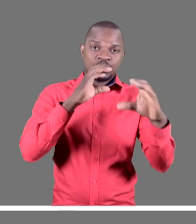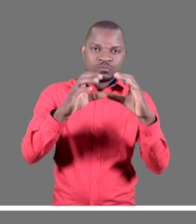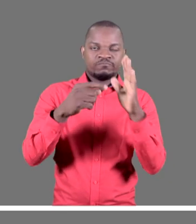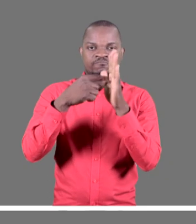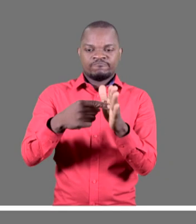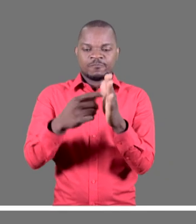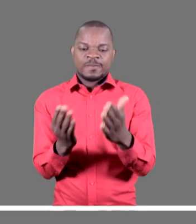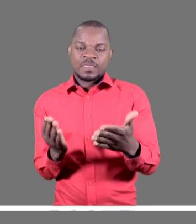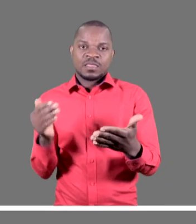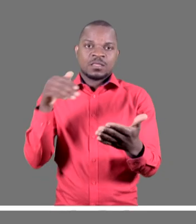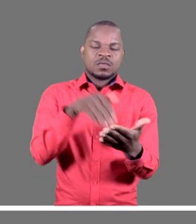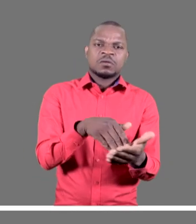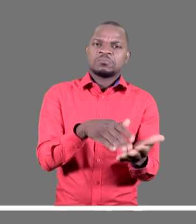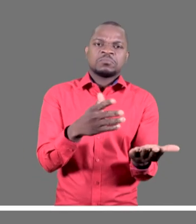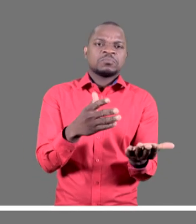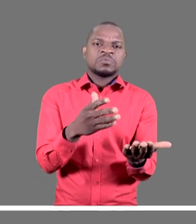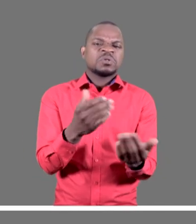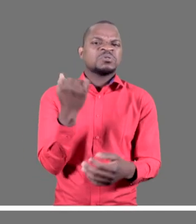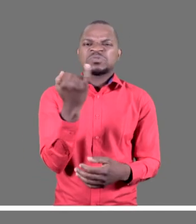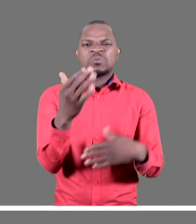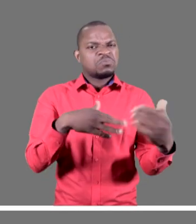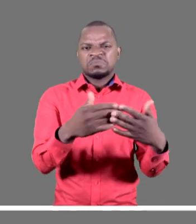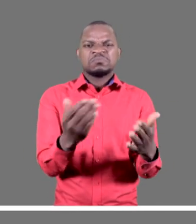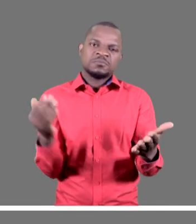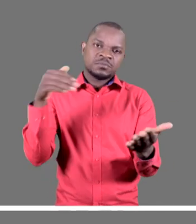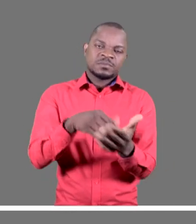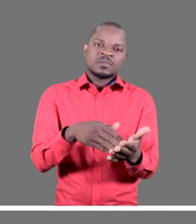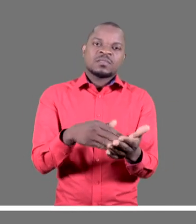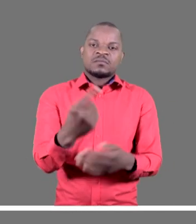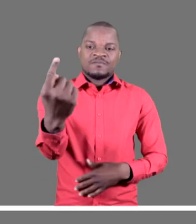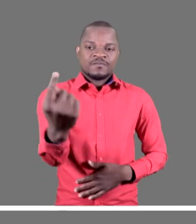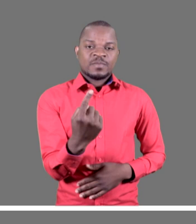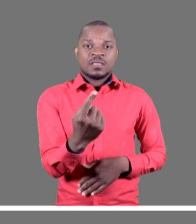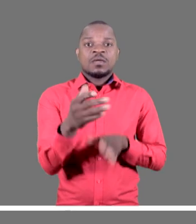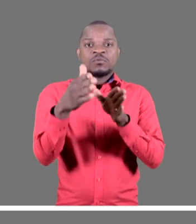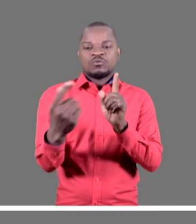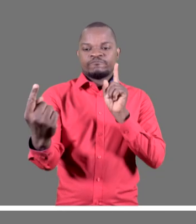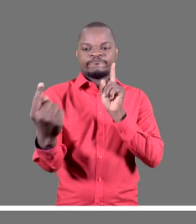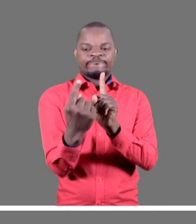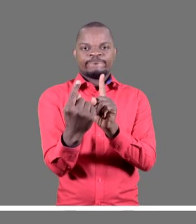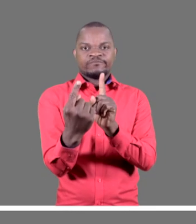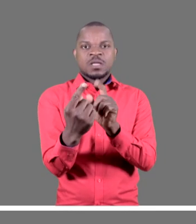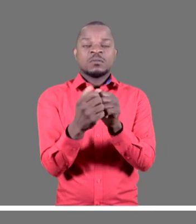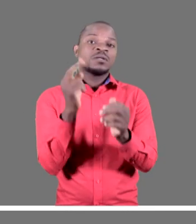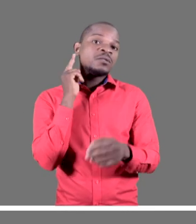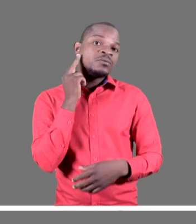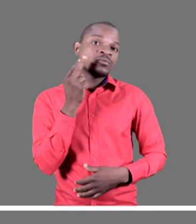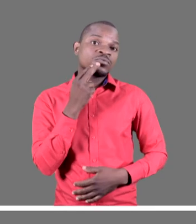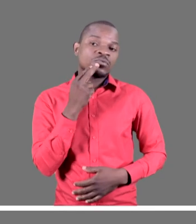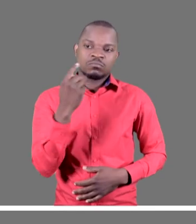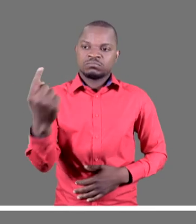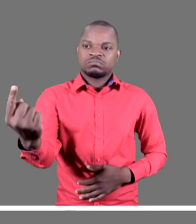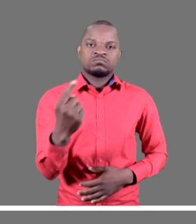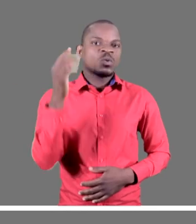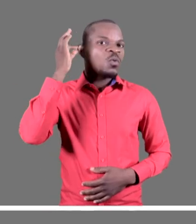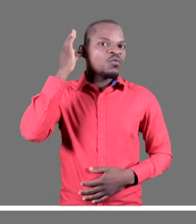quando chega, por exemplo, num determinado estabelecimento público, precisa ser atendido. Mas a pessoa surda chega lá e